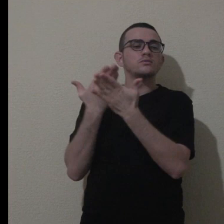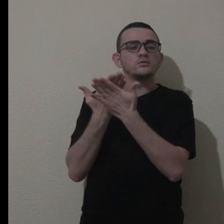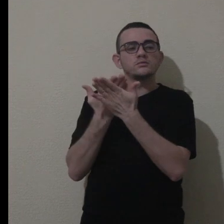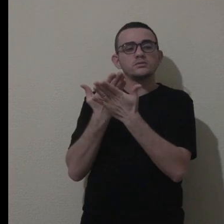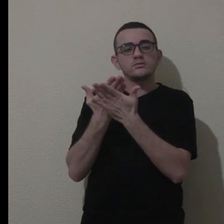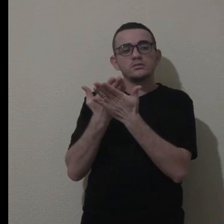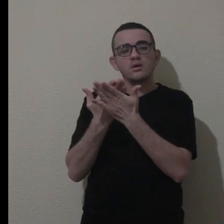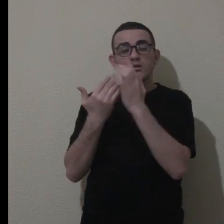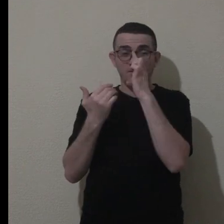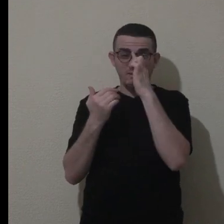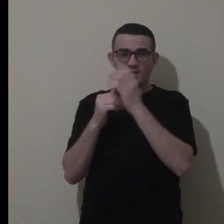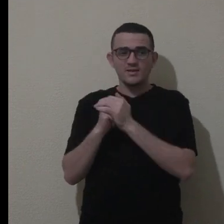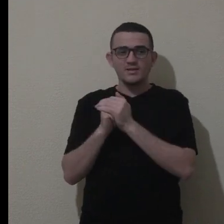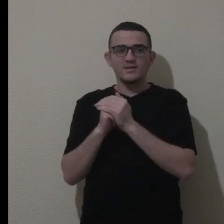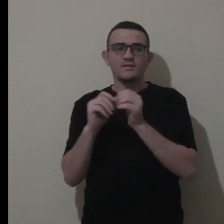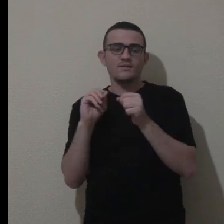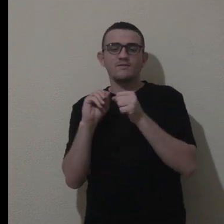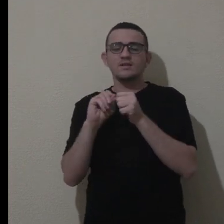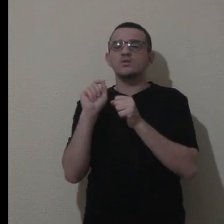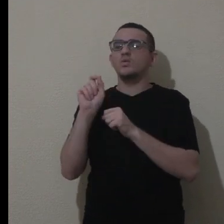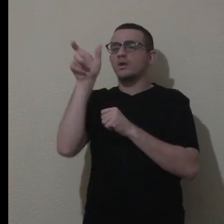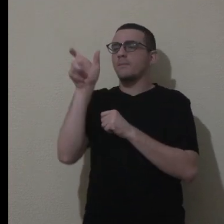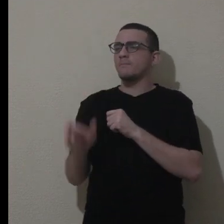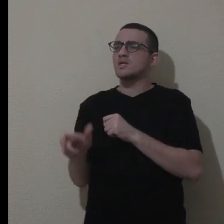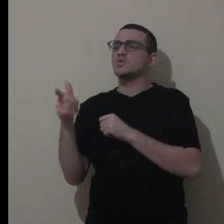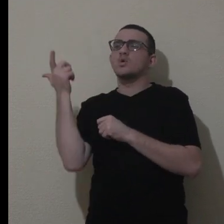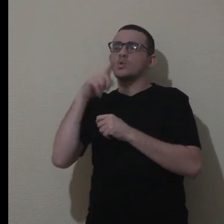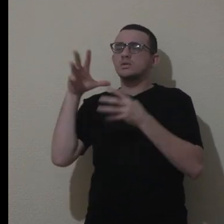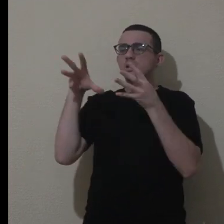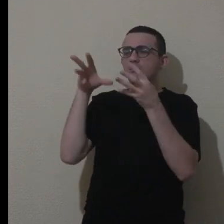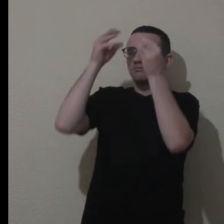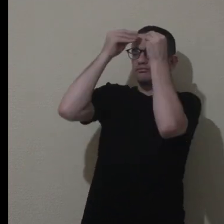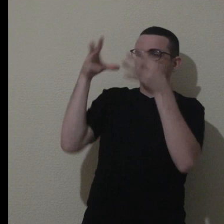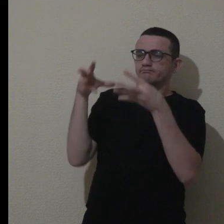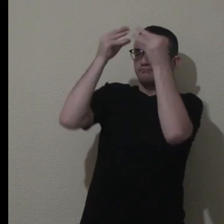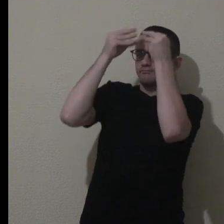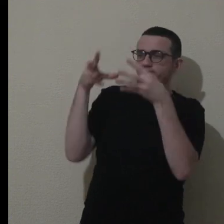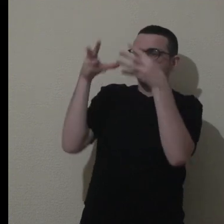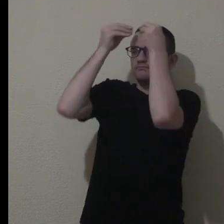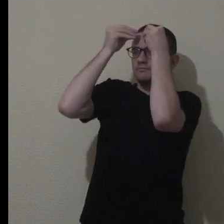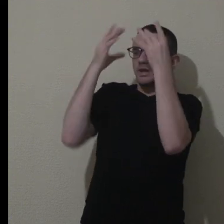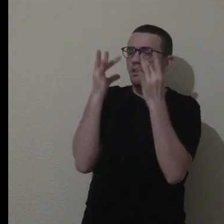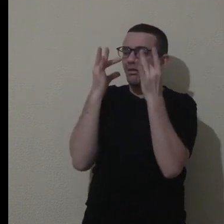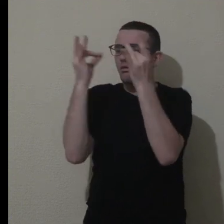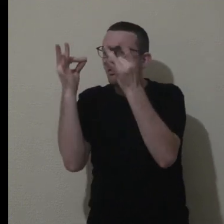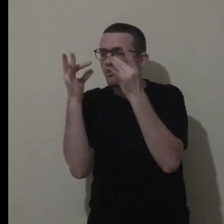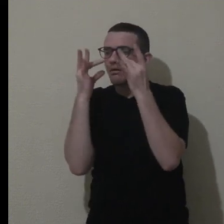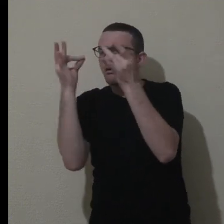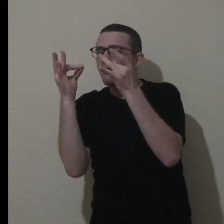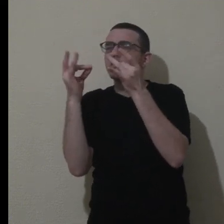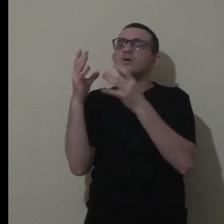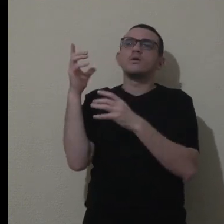enquanto está lá estudando, né? Então, fazendo com que a pessoa tenha maior retenção da atenção